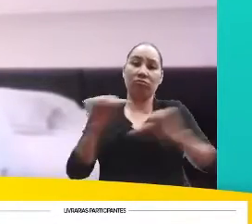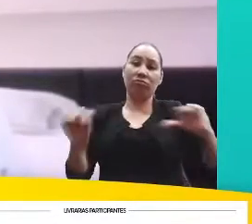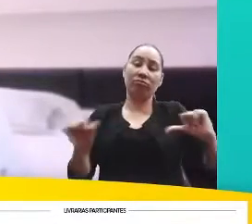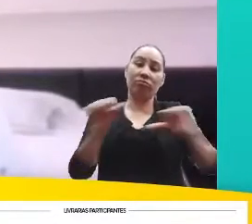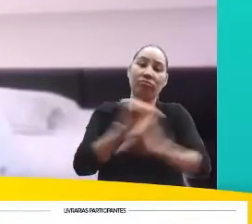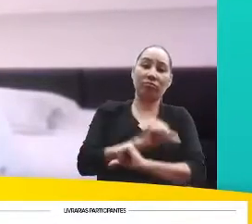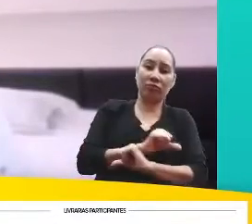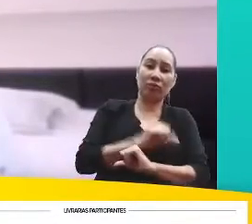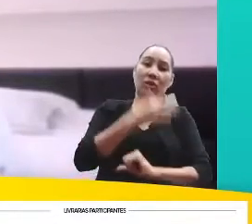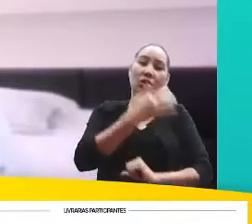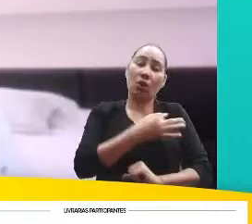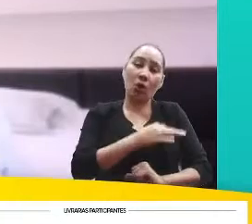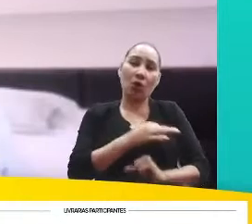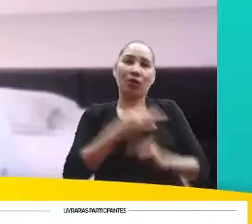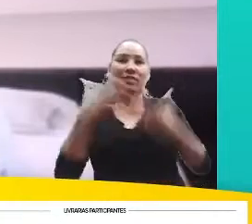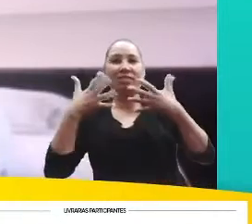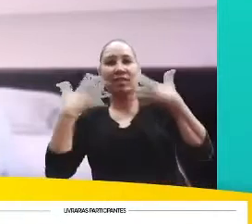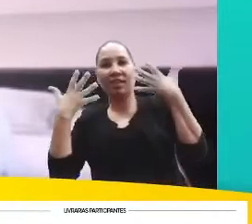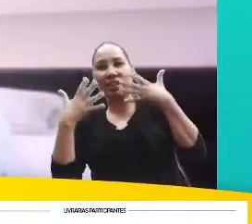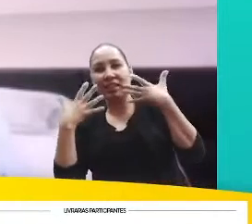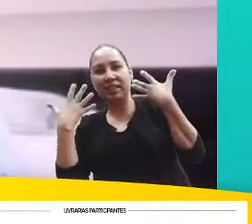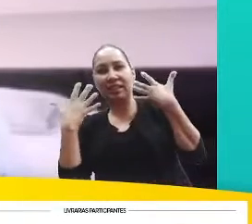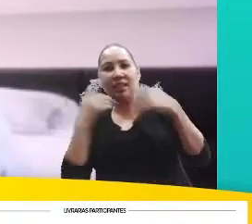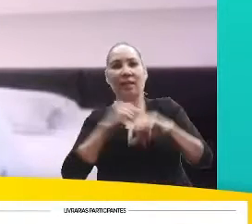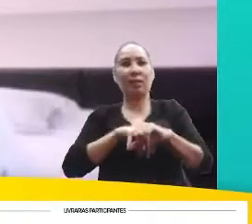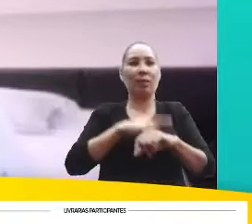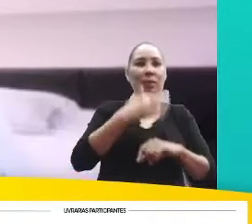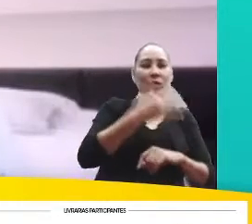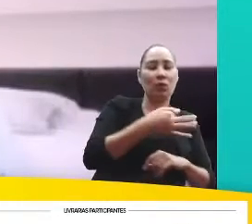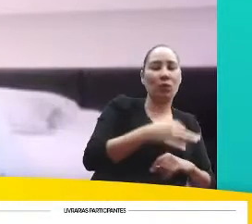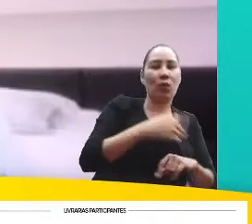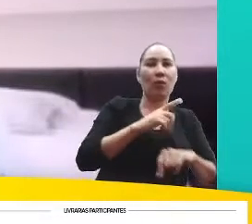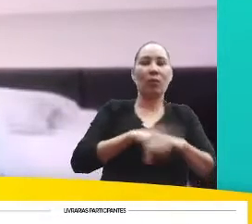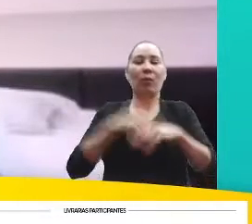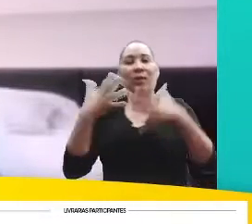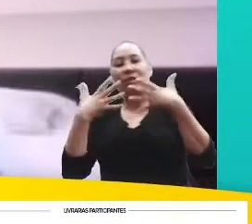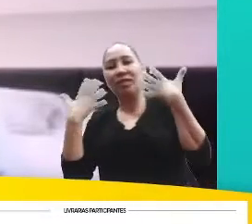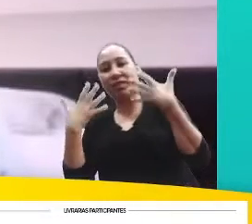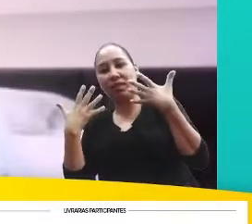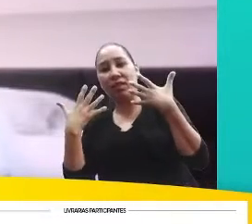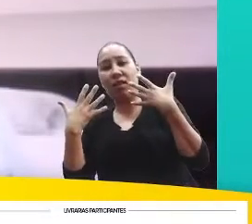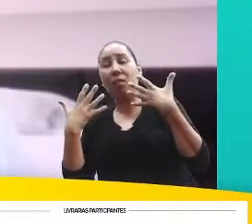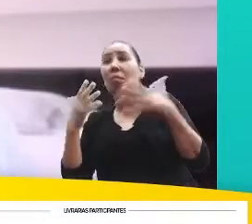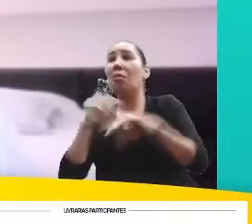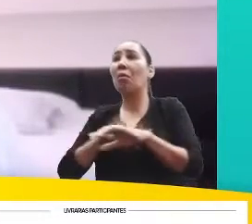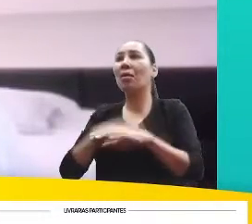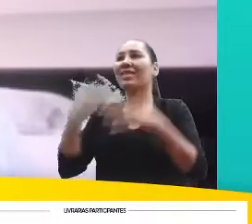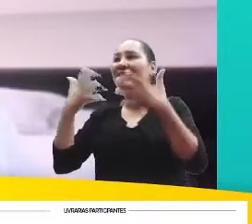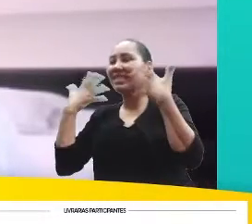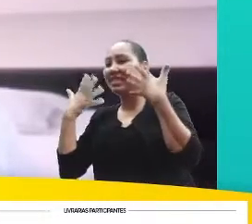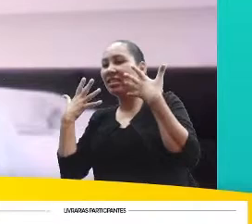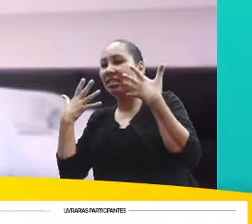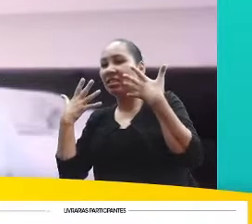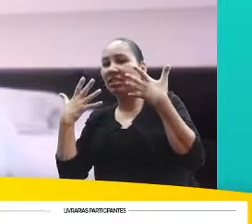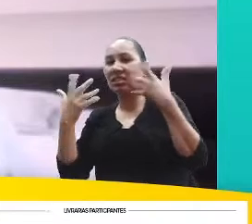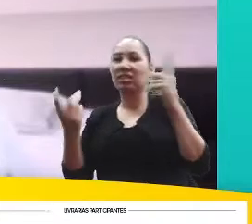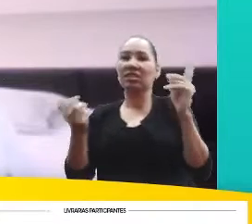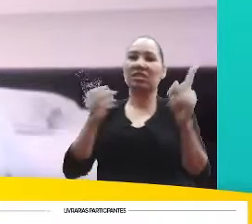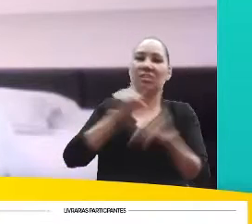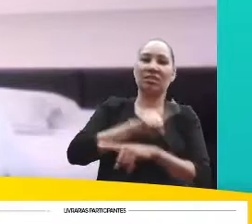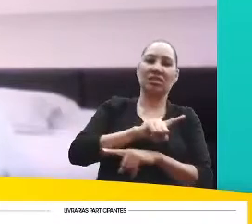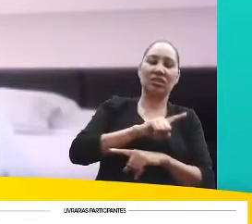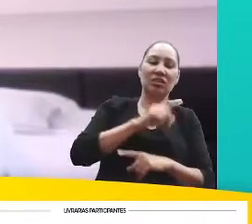dor e momento de alegria, momento de dor e momento de alegria. Ora estamos alegres, ora estamos sentindo dor